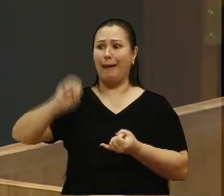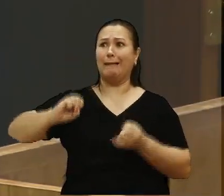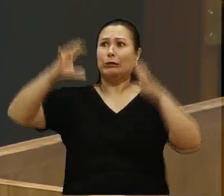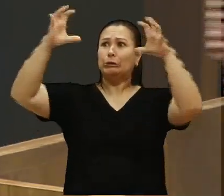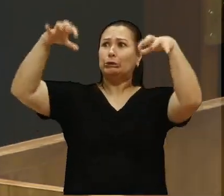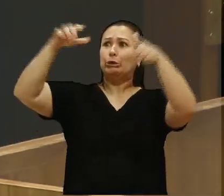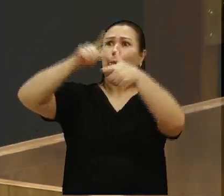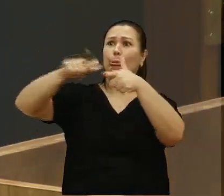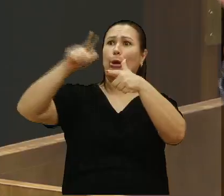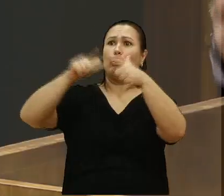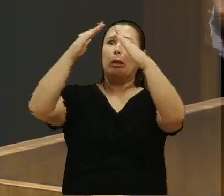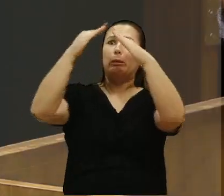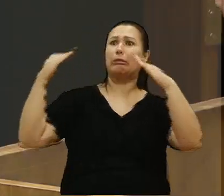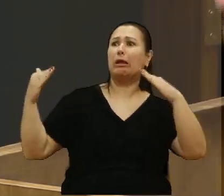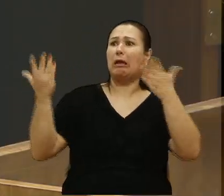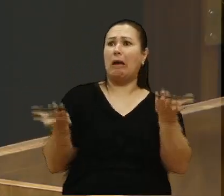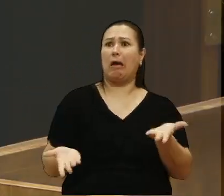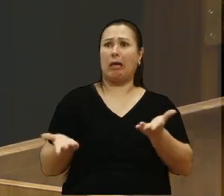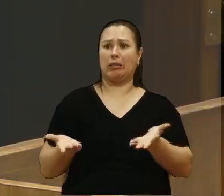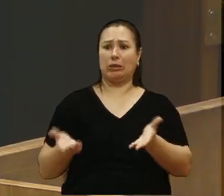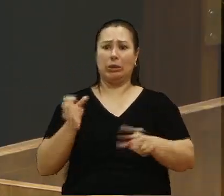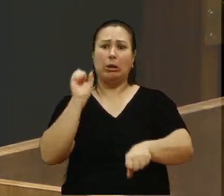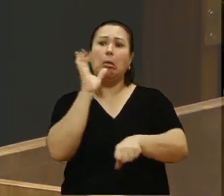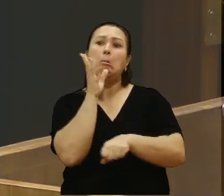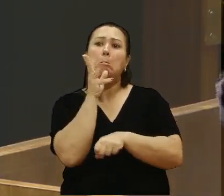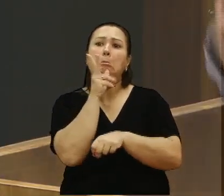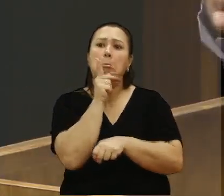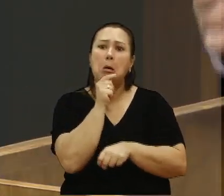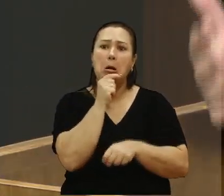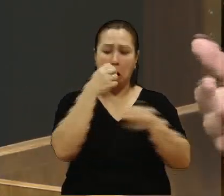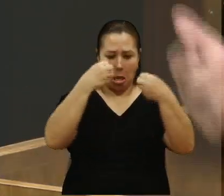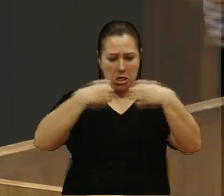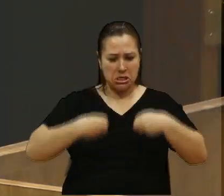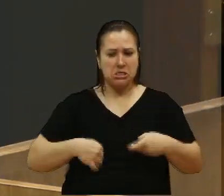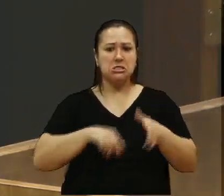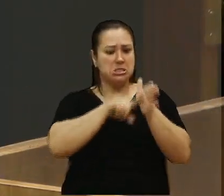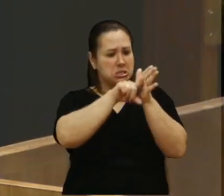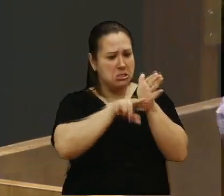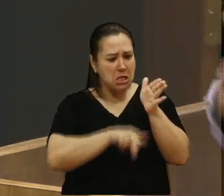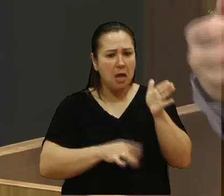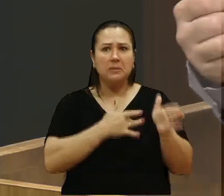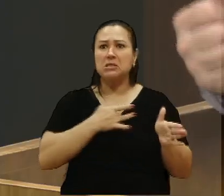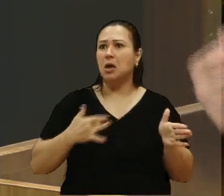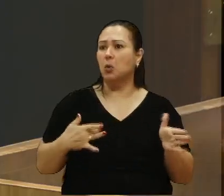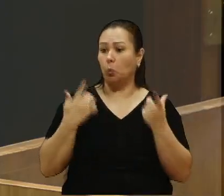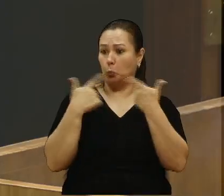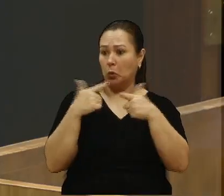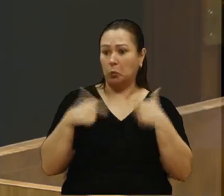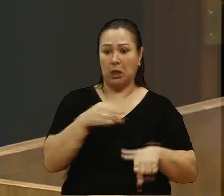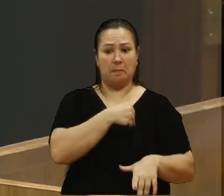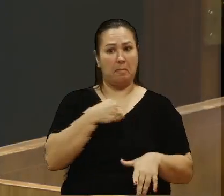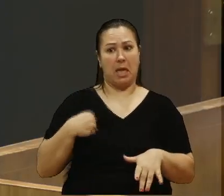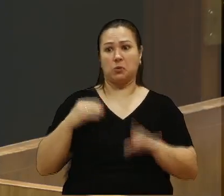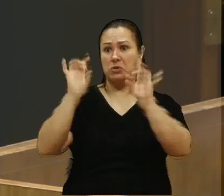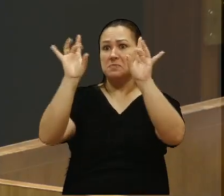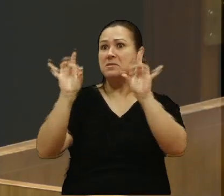dentro, exame demora, não tem remédio, não tem médico especializado.